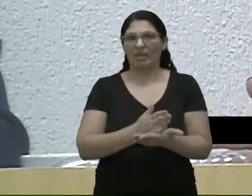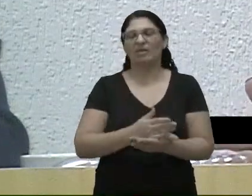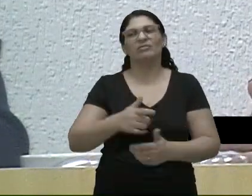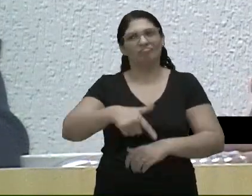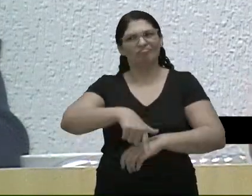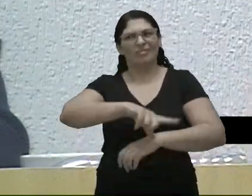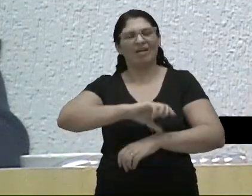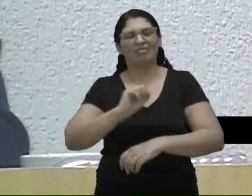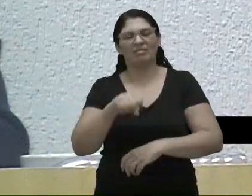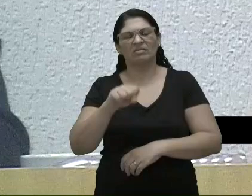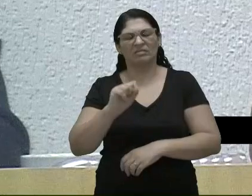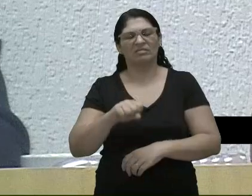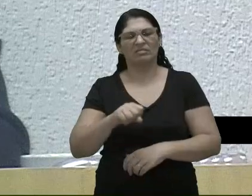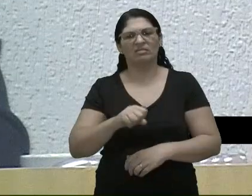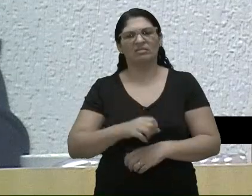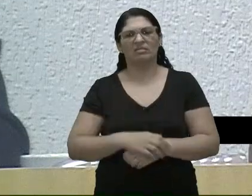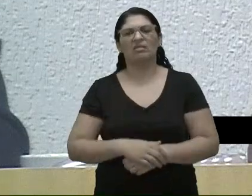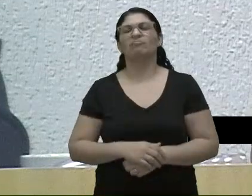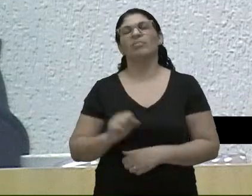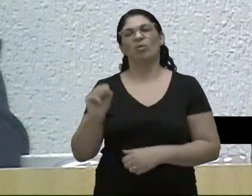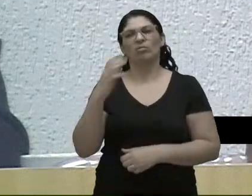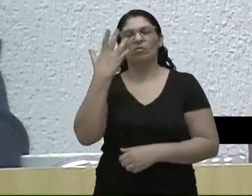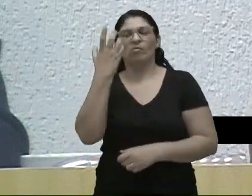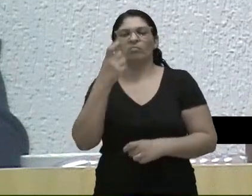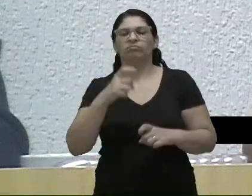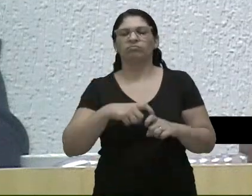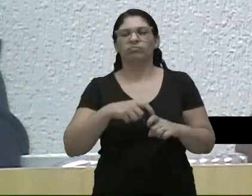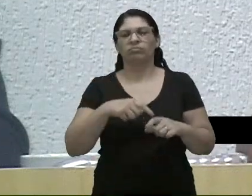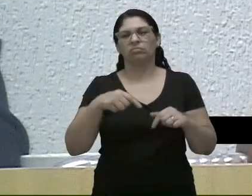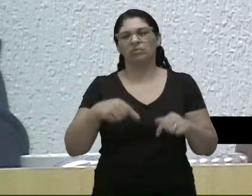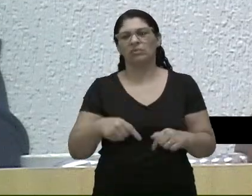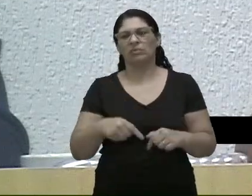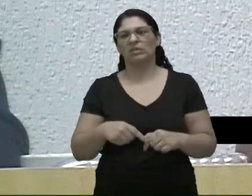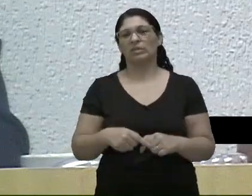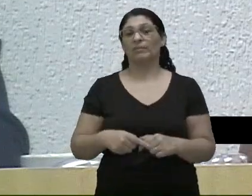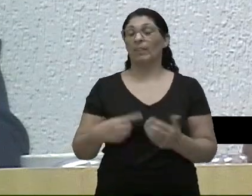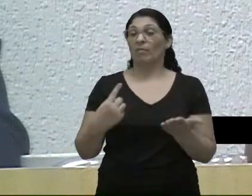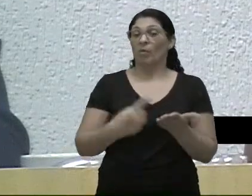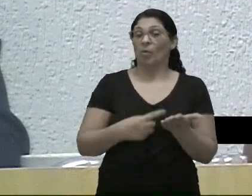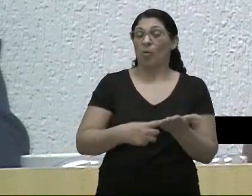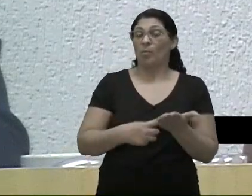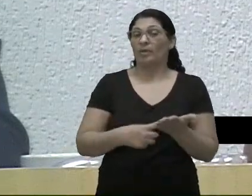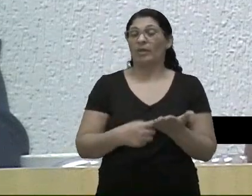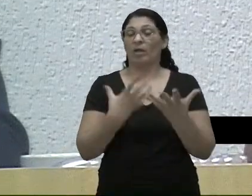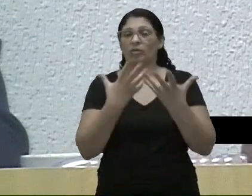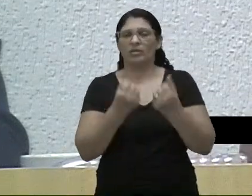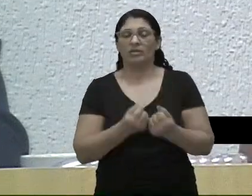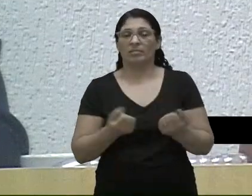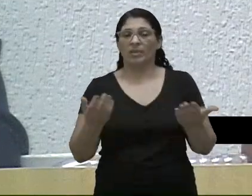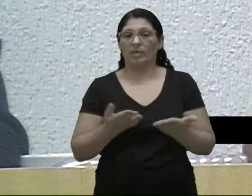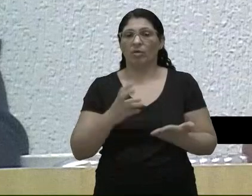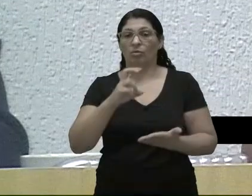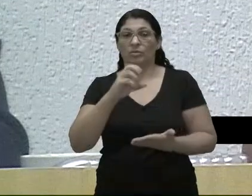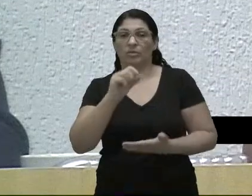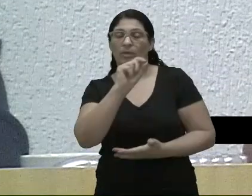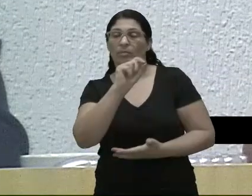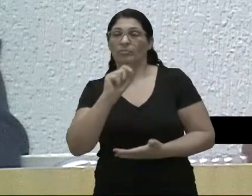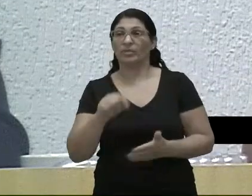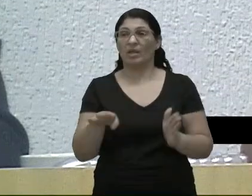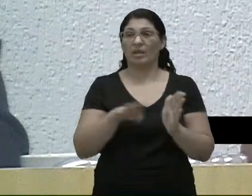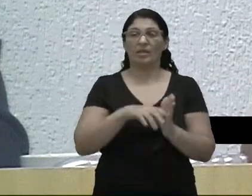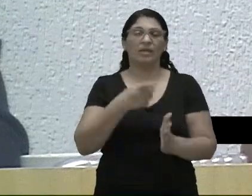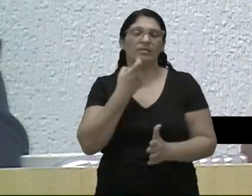atraso. Então, que é o que está acontecendo com os médicos. Né? Foi acordado que eles receberiam hoje 50% e até sexta-feira os